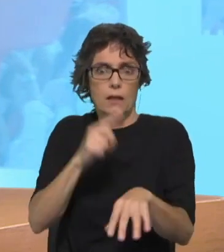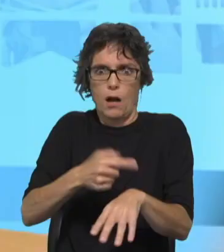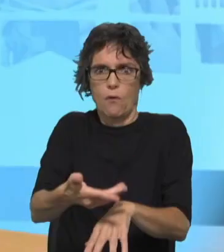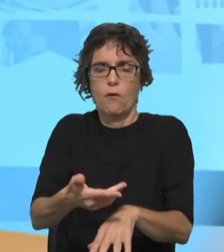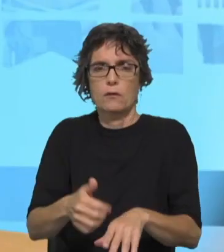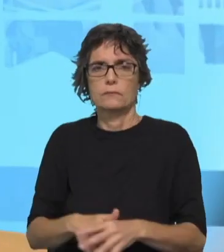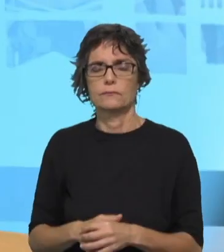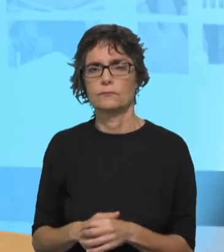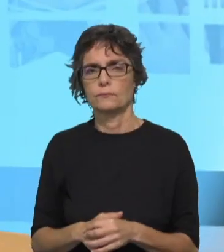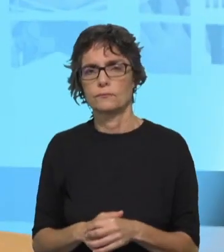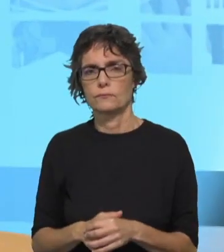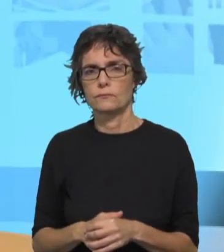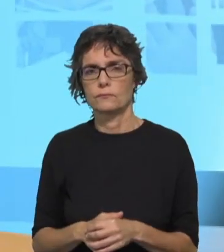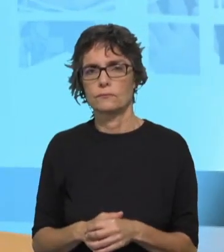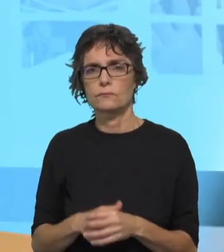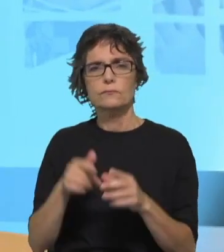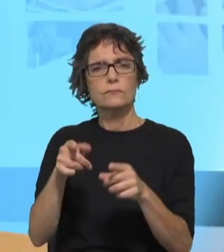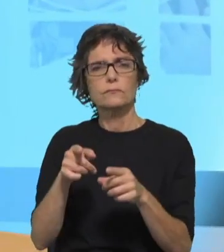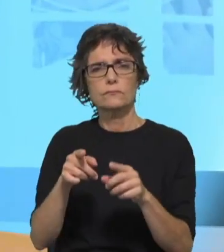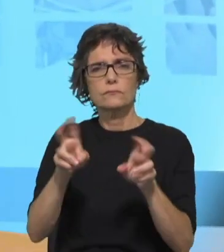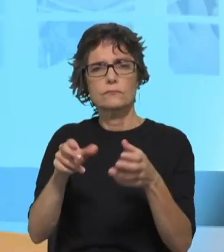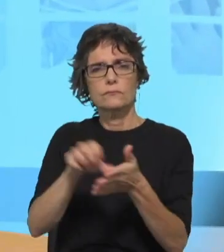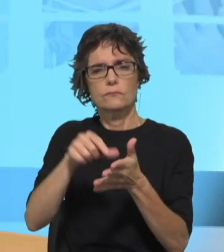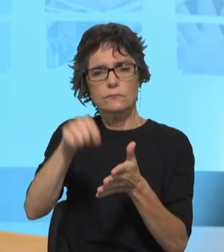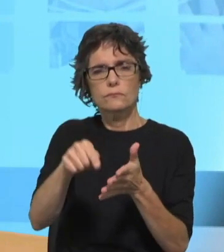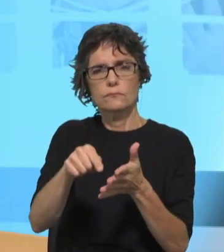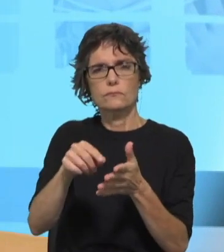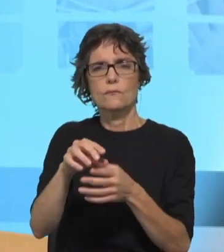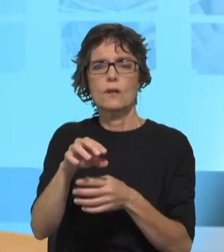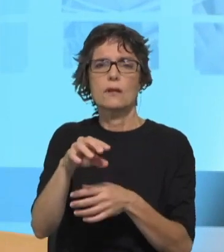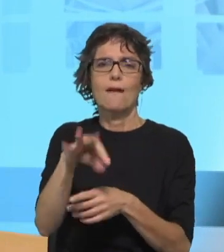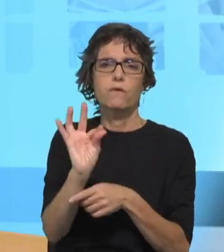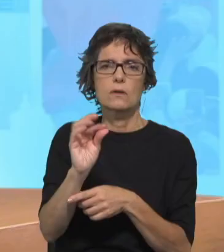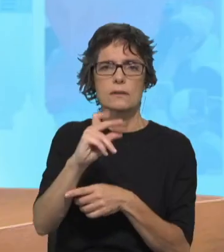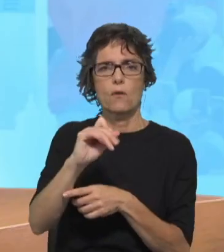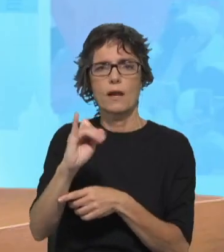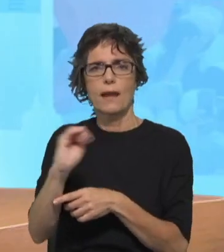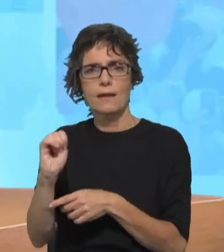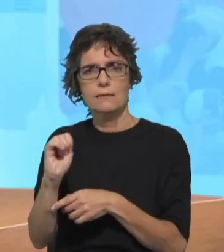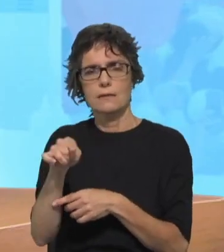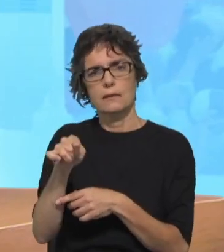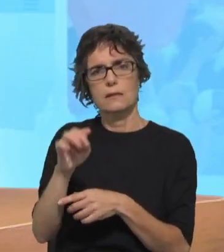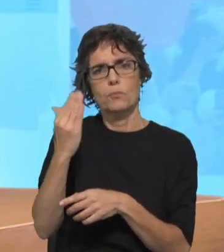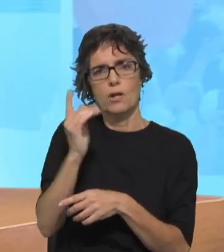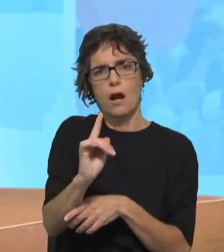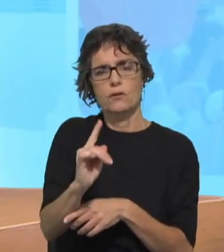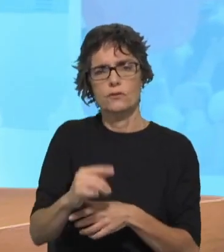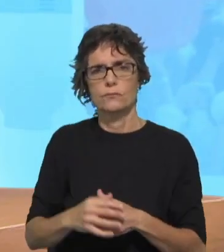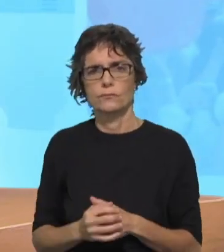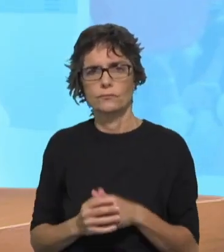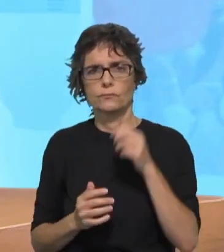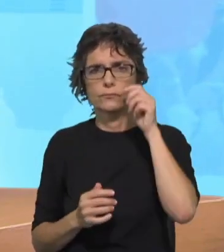se fundamenta esta centralidade desta temática na Fundação Ajuda a Igreja que Sofre? Porquê esta prioridade? Porque